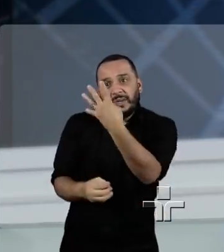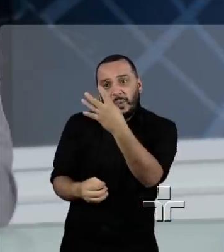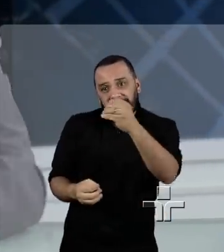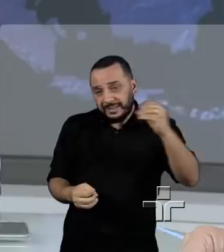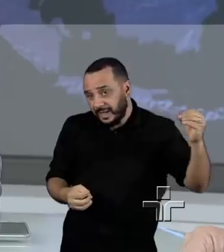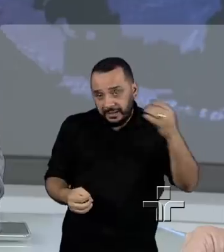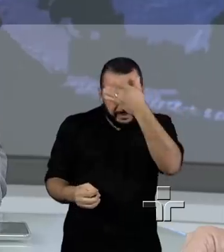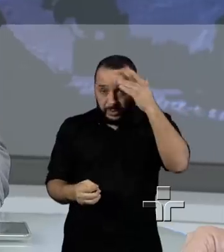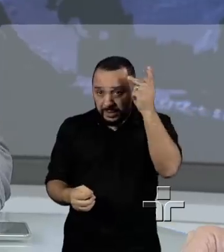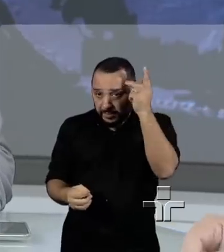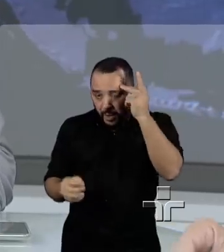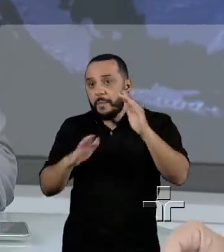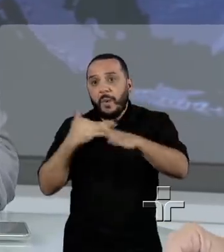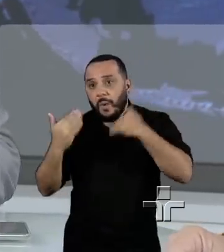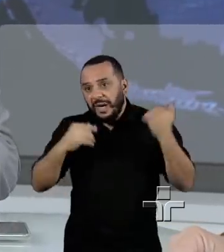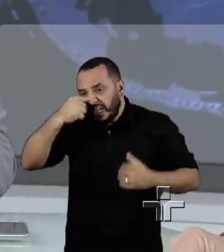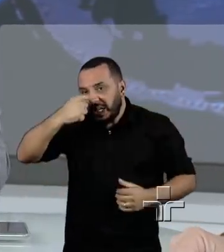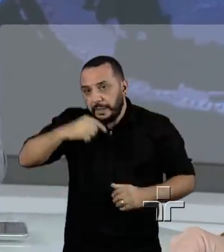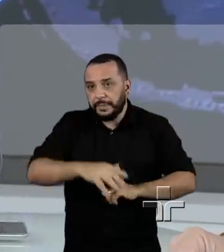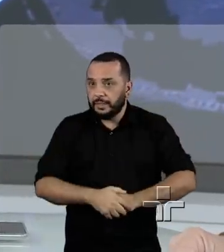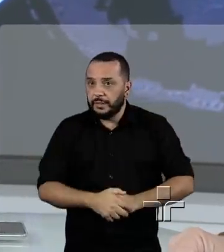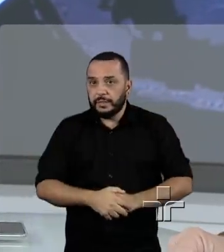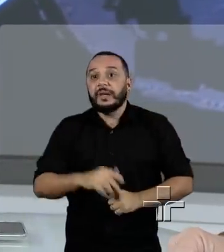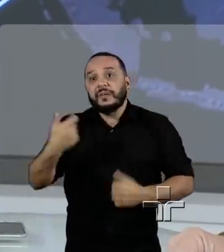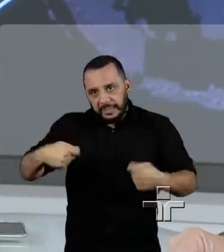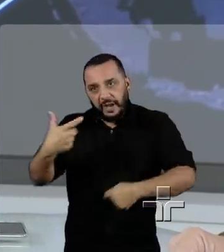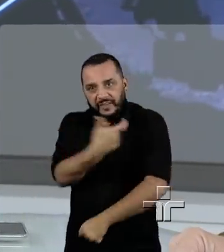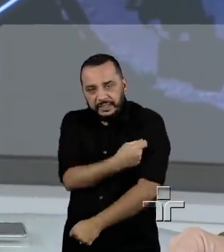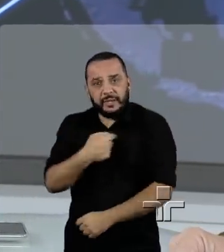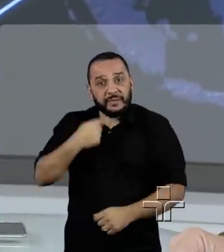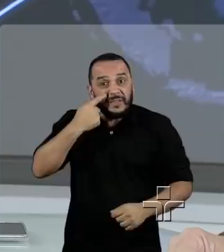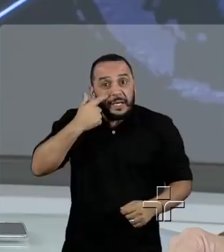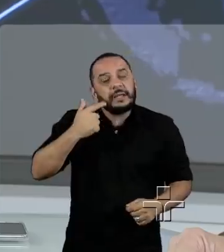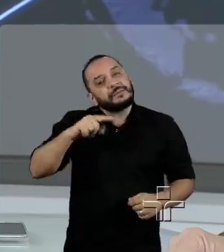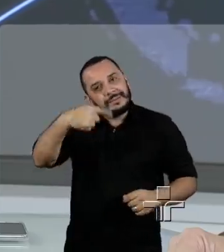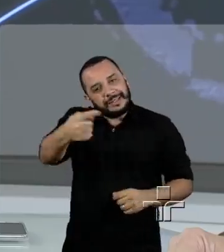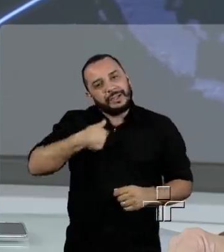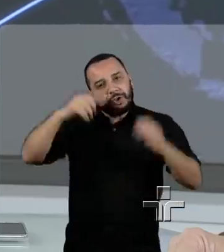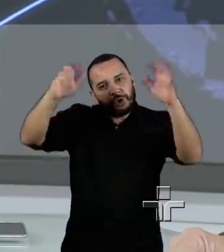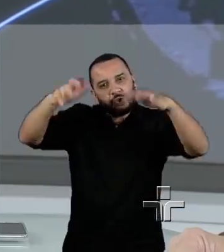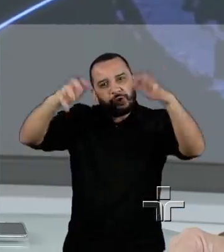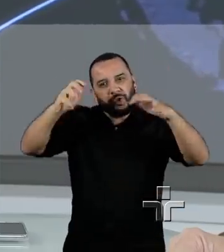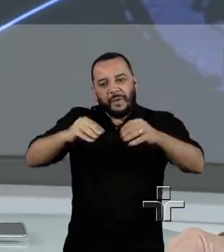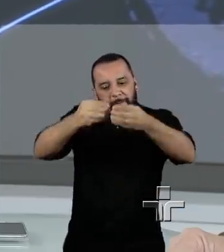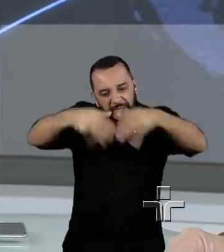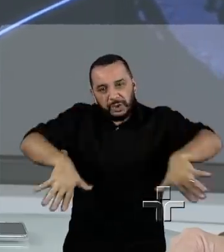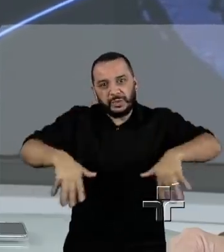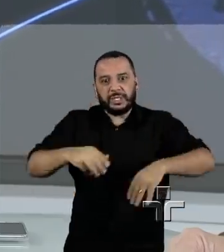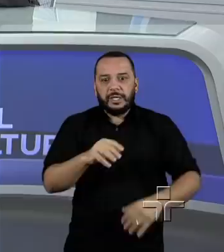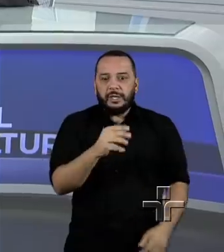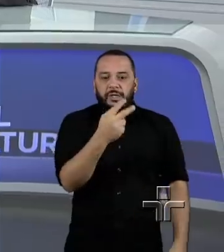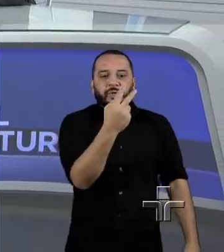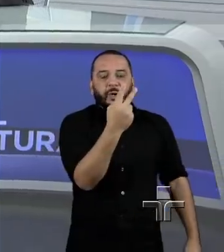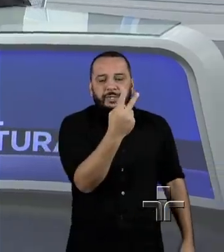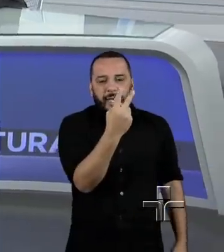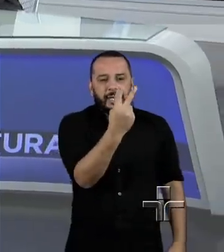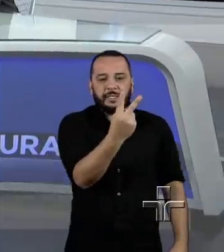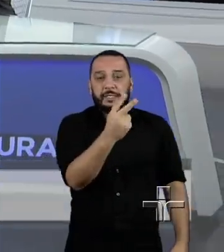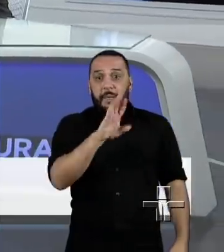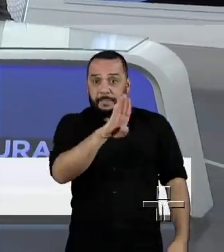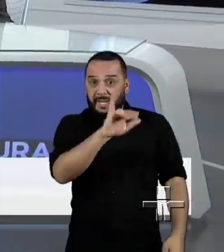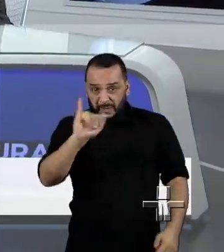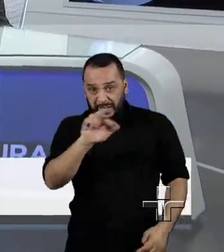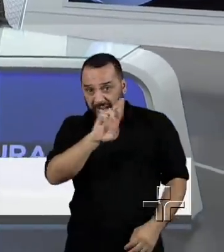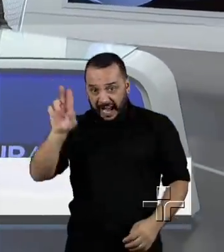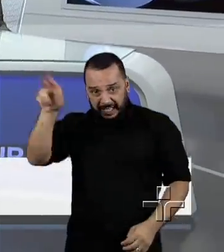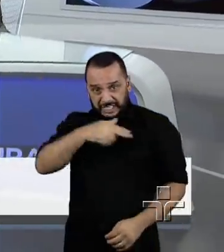Então tem que vacinar. Tem que vacinar. Veja instantes, prejuízos com chuvas podem chegar a cerca de 2 bilhões de reais na China. E como o projeto